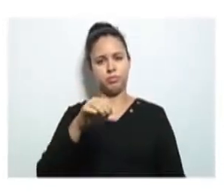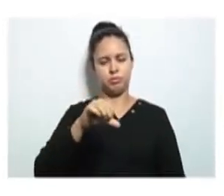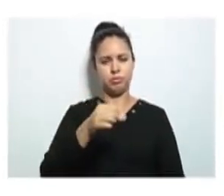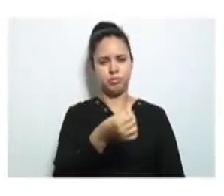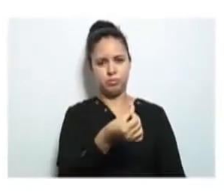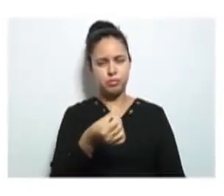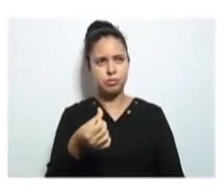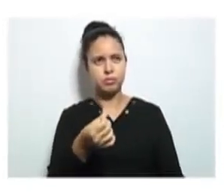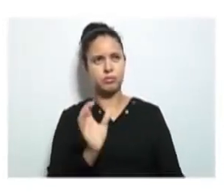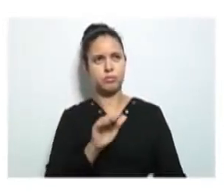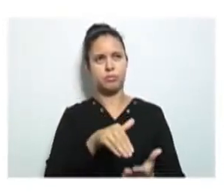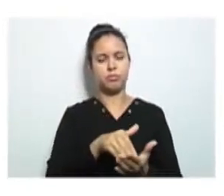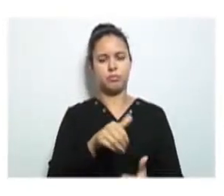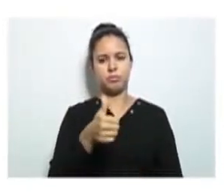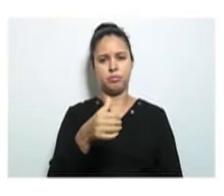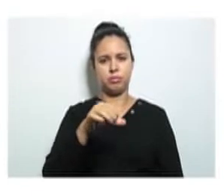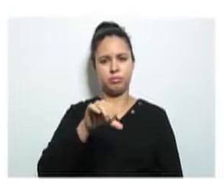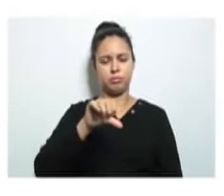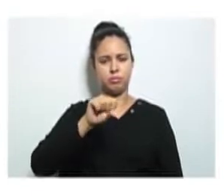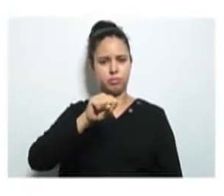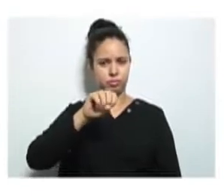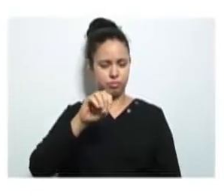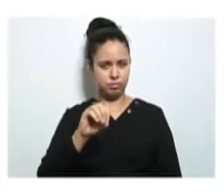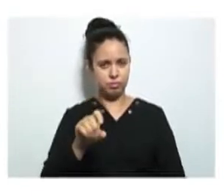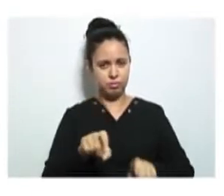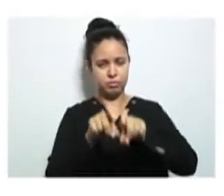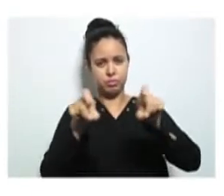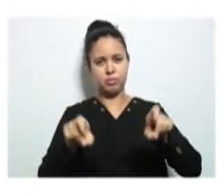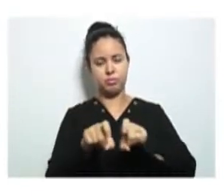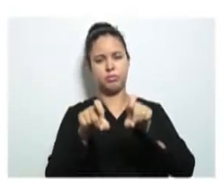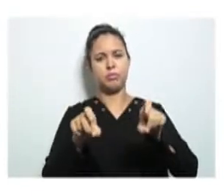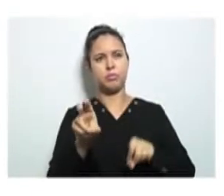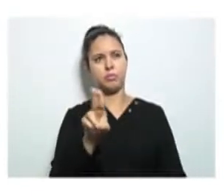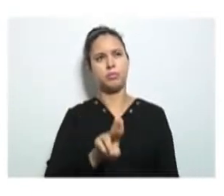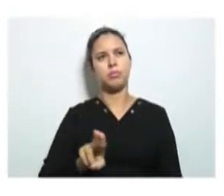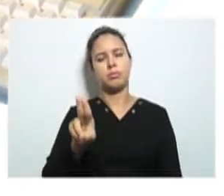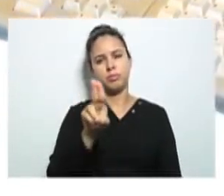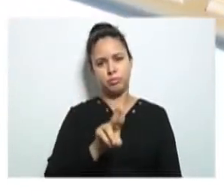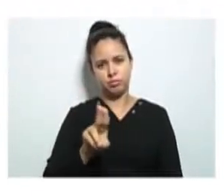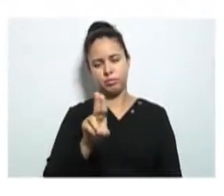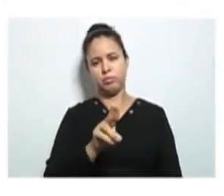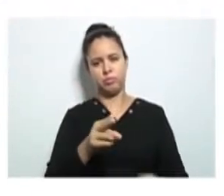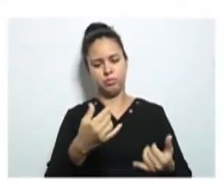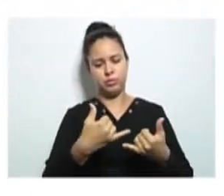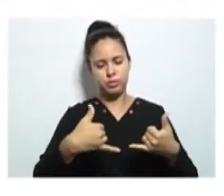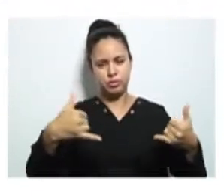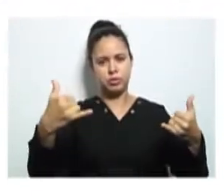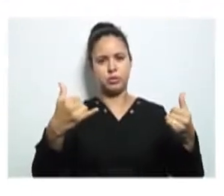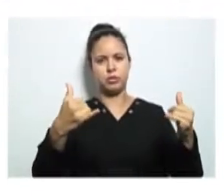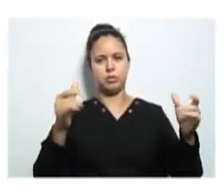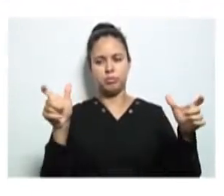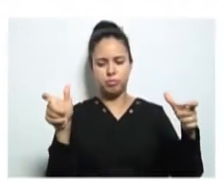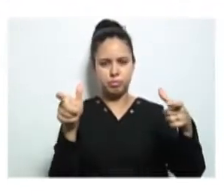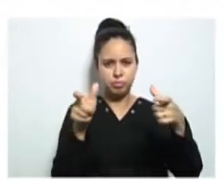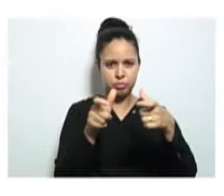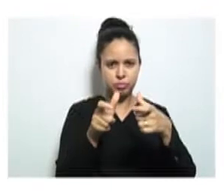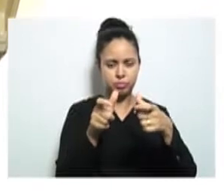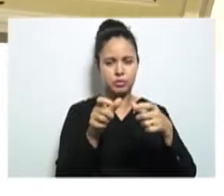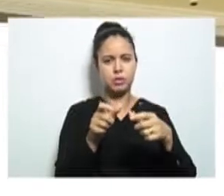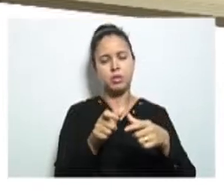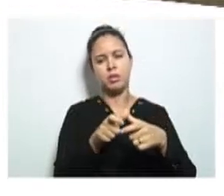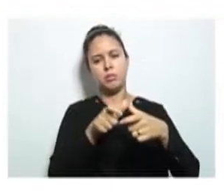1966 a 1980. O computador utilizava circuitos integrados. Houve um aumento no poder de